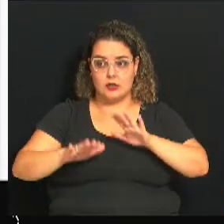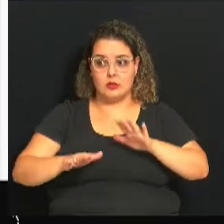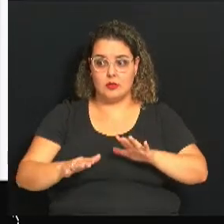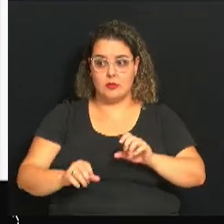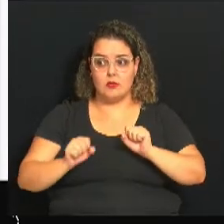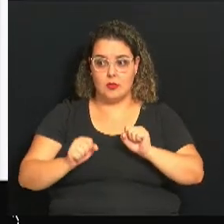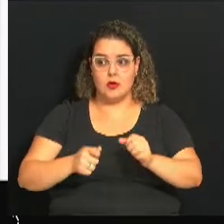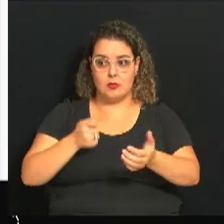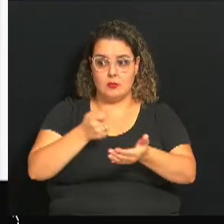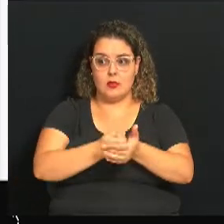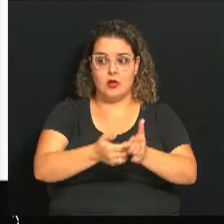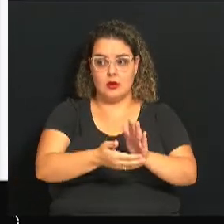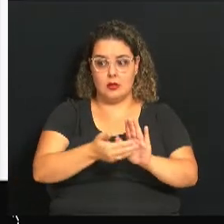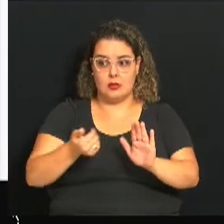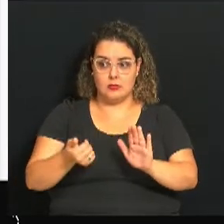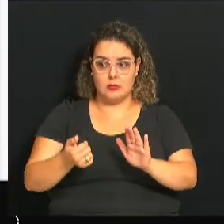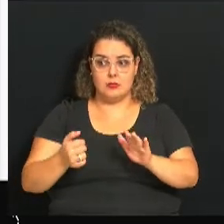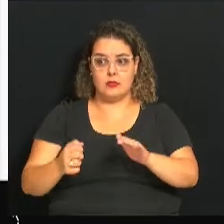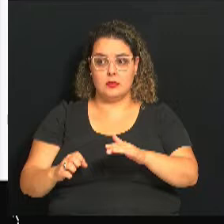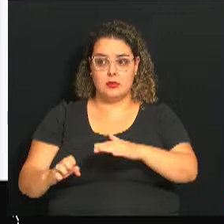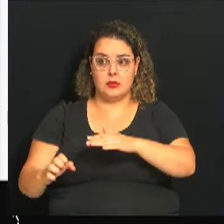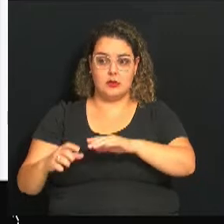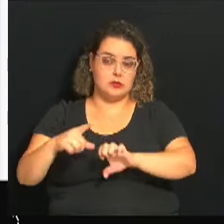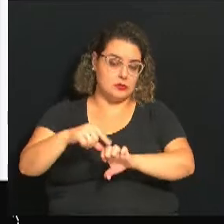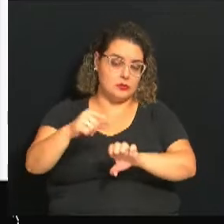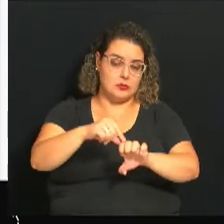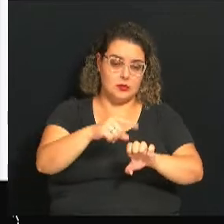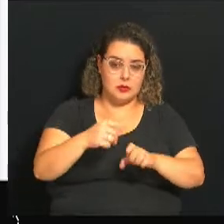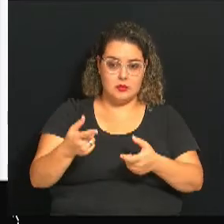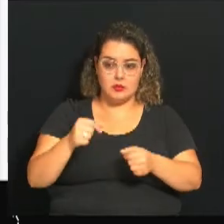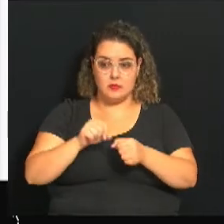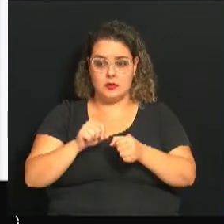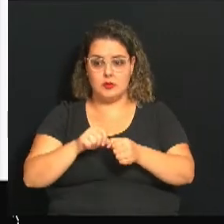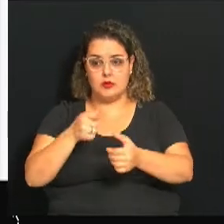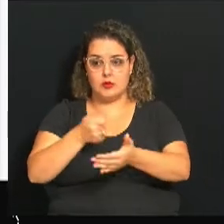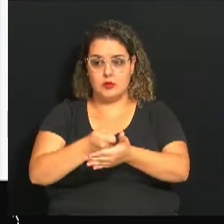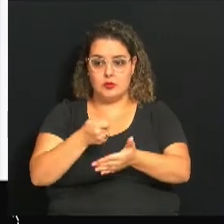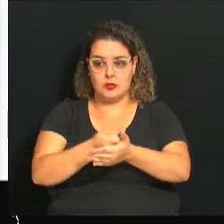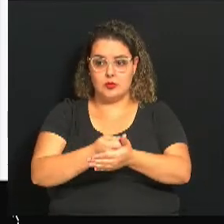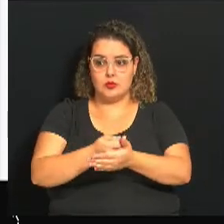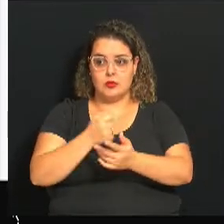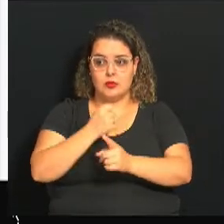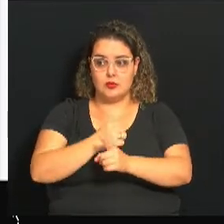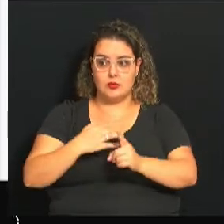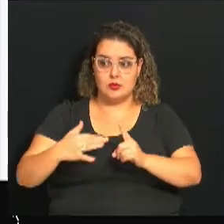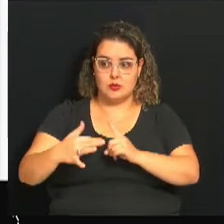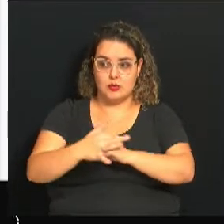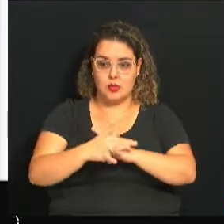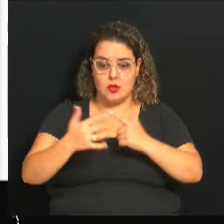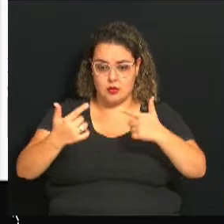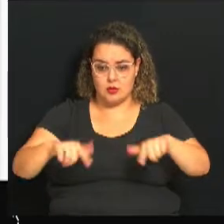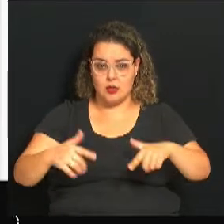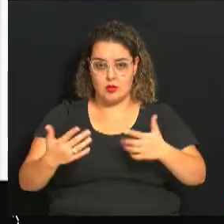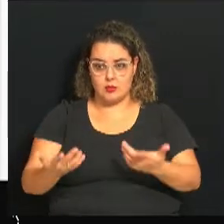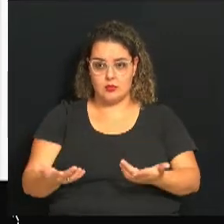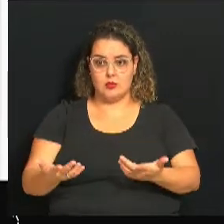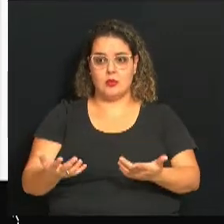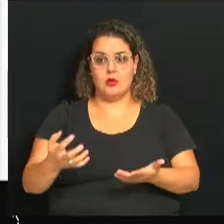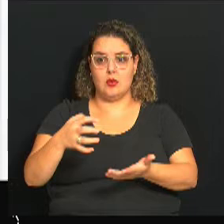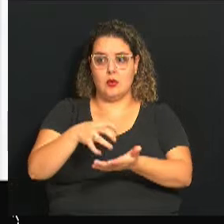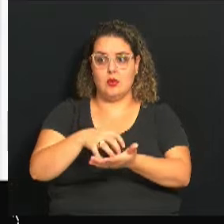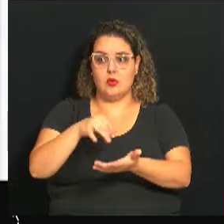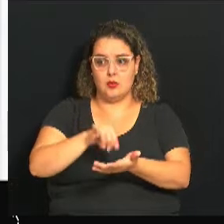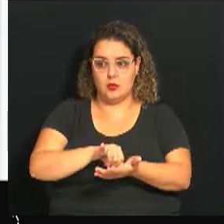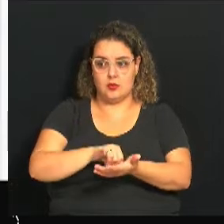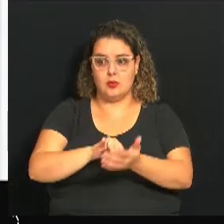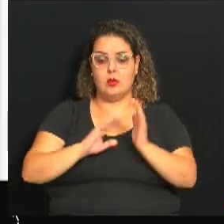esses tipos de empreendimento, que a gente tem que fazer cumprir a função social da propriedade. Então, o centro ele tem que também estar voltado